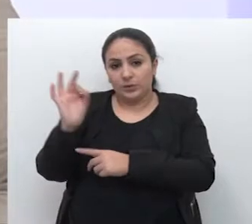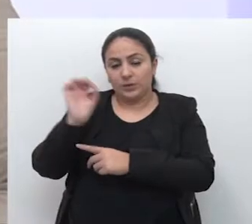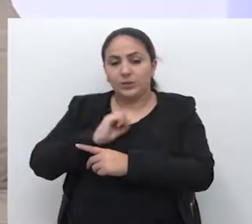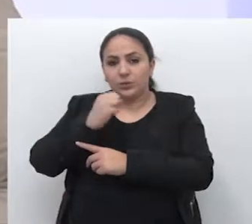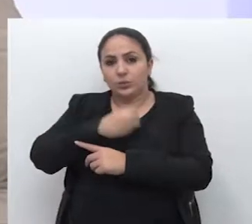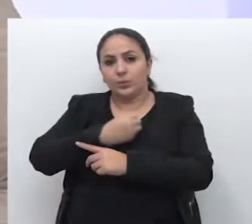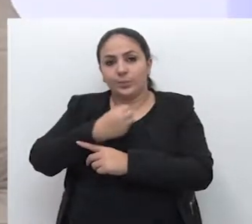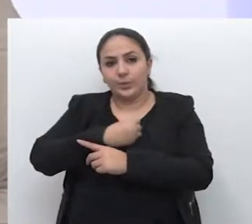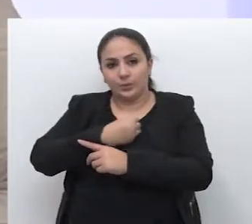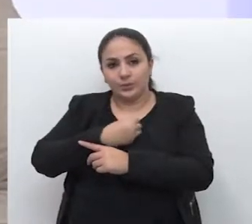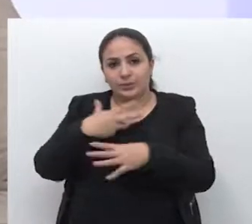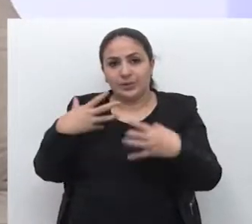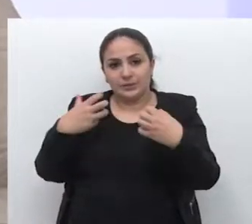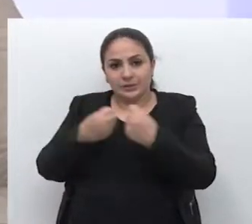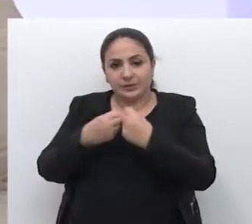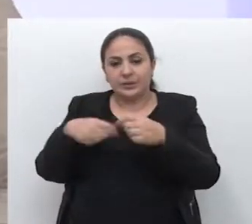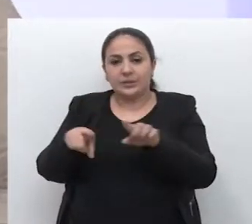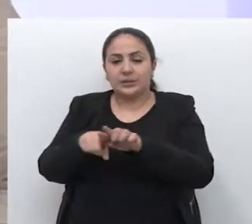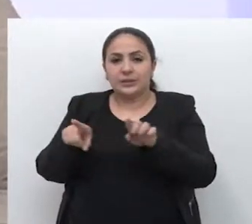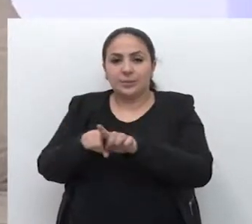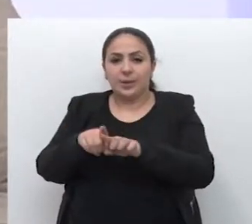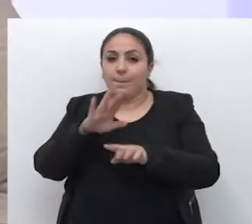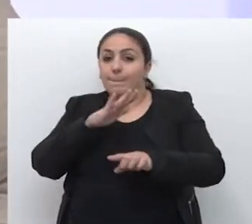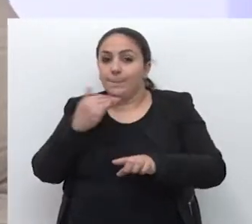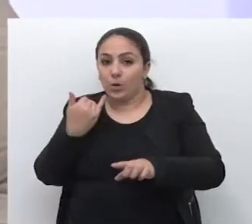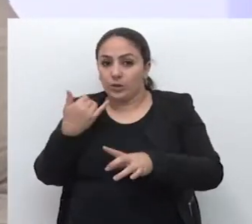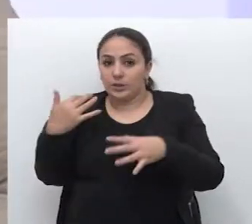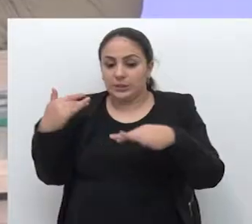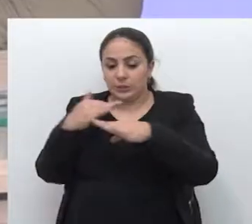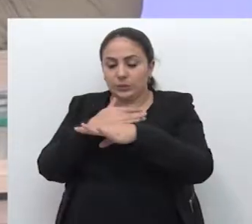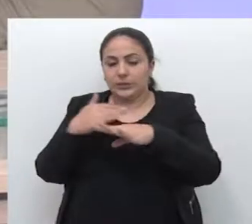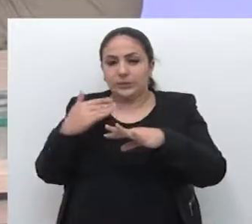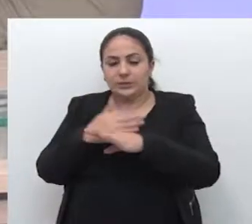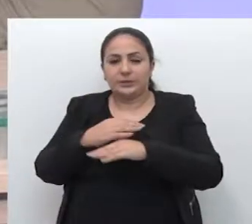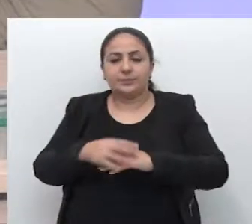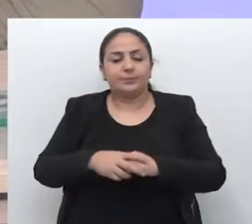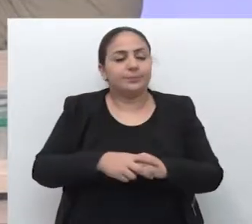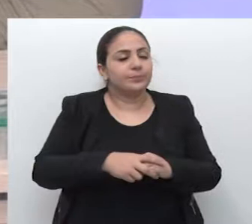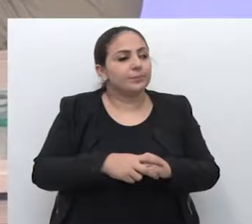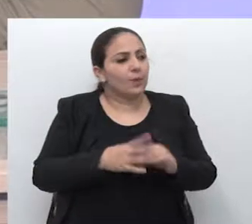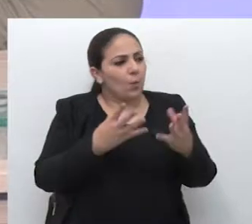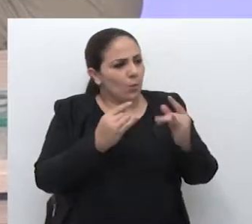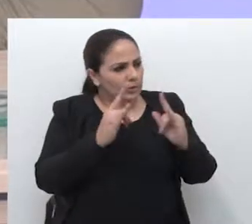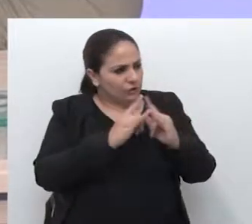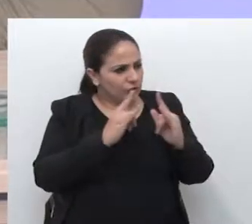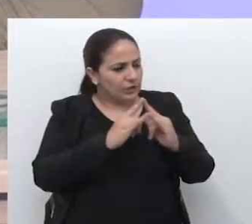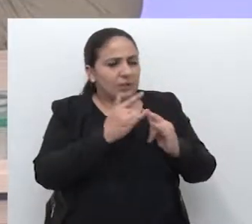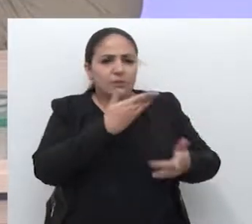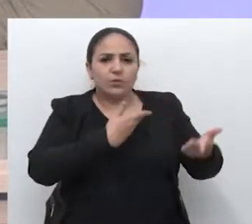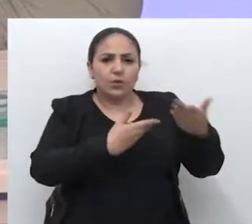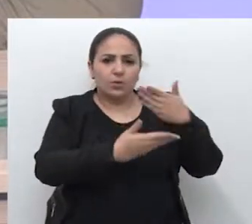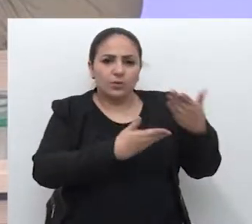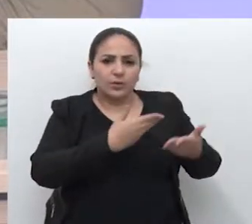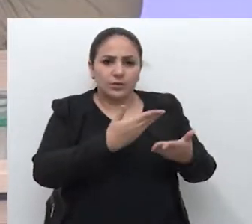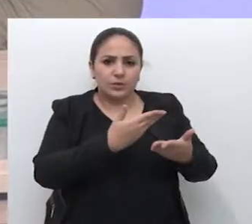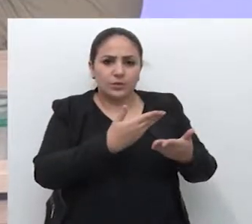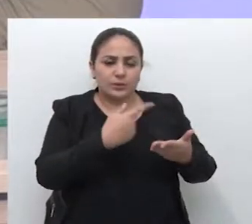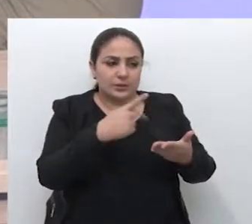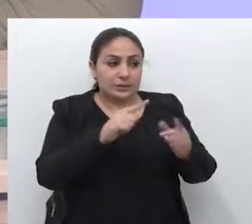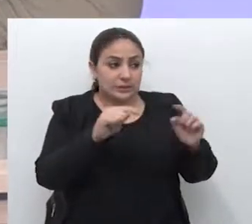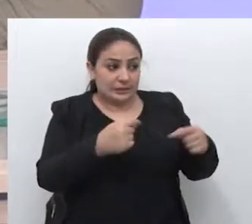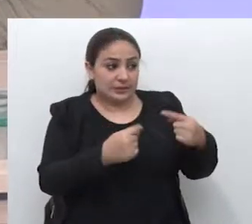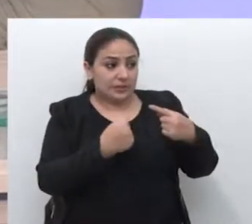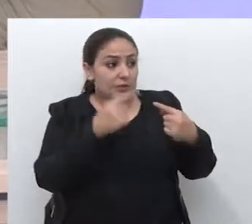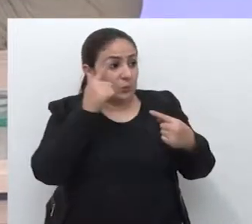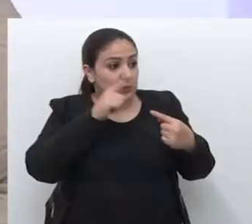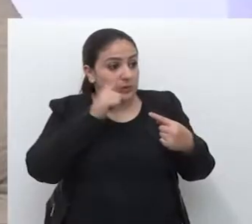50% o número de vítimas fatais e de lesões no trânsito. E vários órgãos estão envolvidos, então, nesse desafio de reduzir o